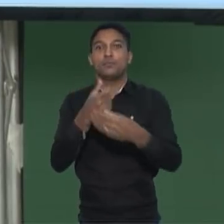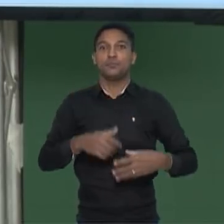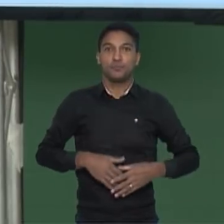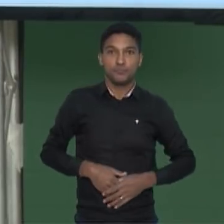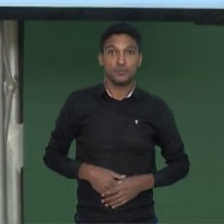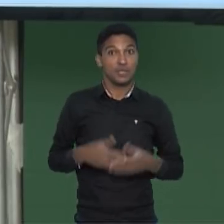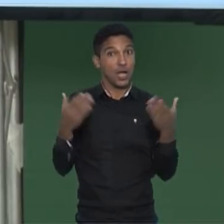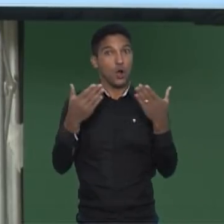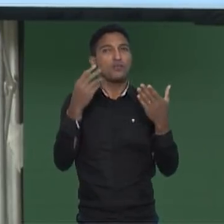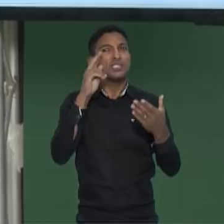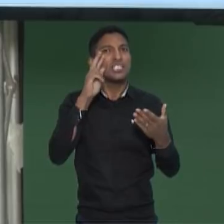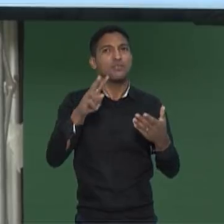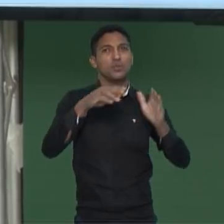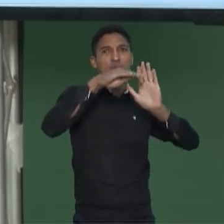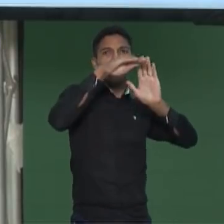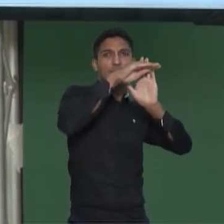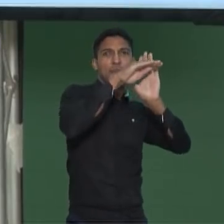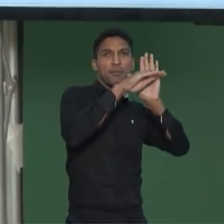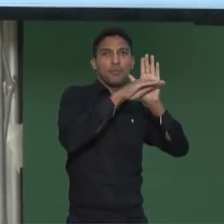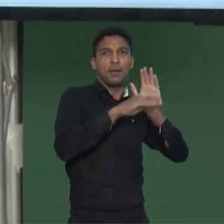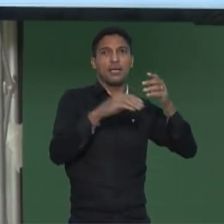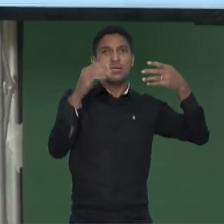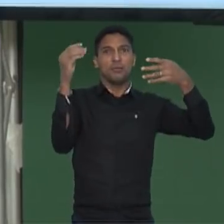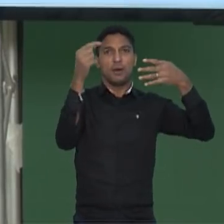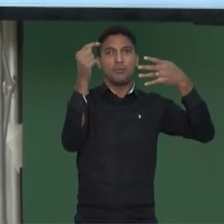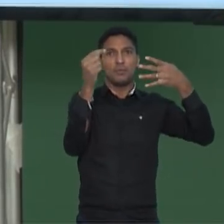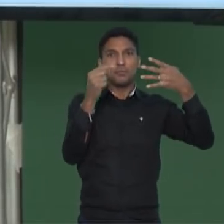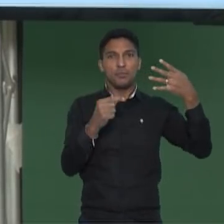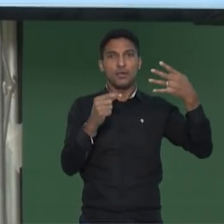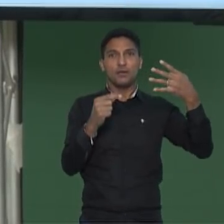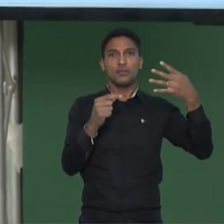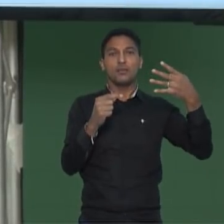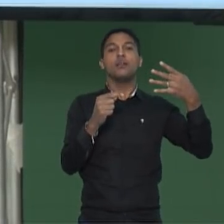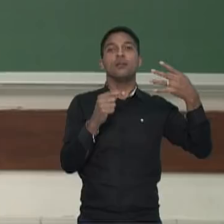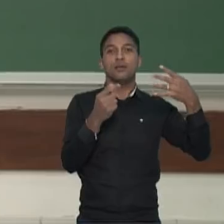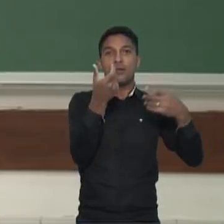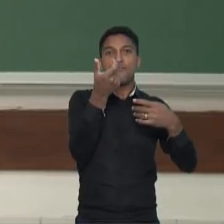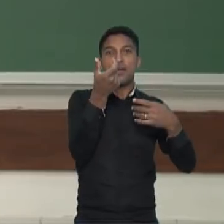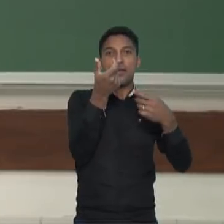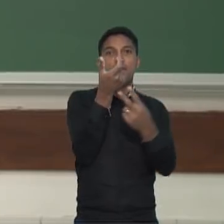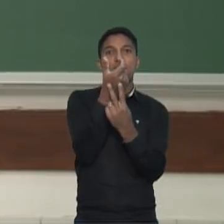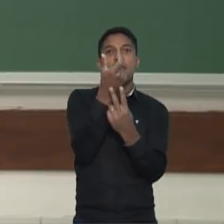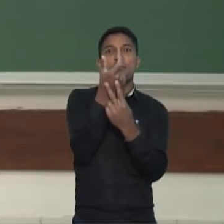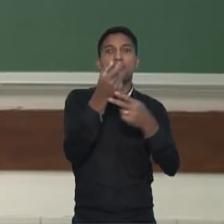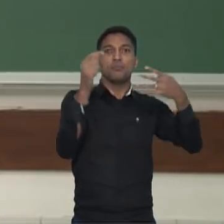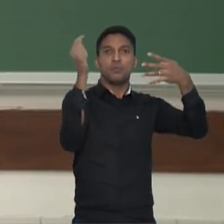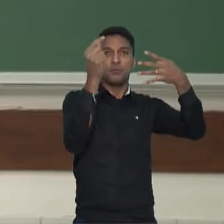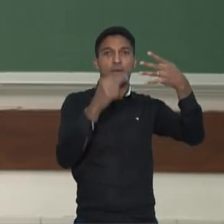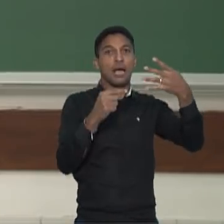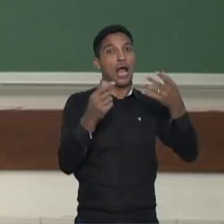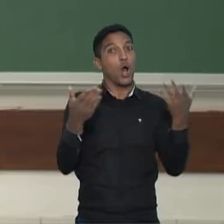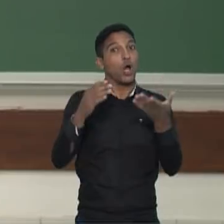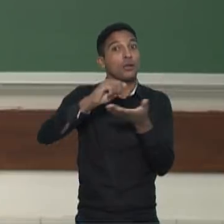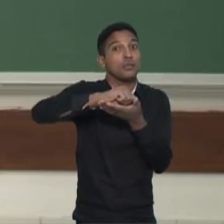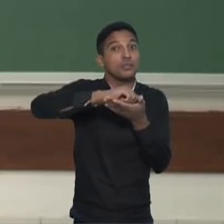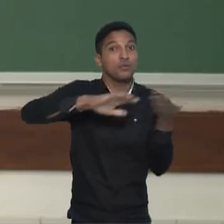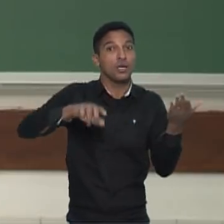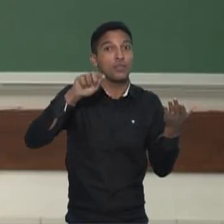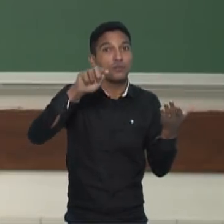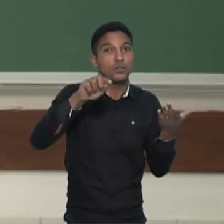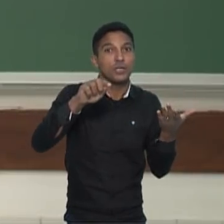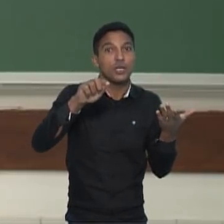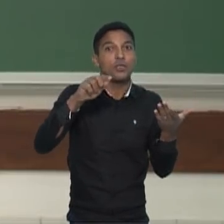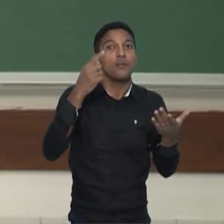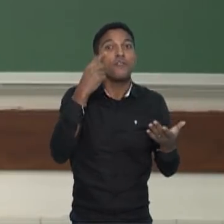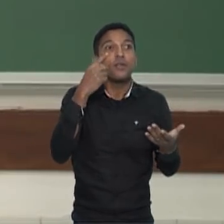Com base nisso, temos um exercício para você fazer a classificação de cada verbo. Você deve classificar aí